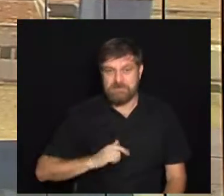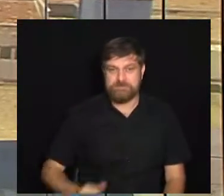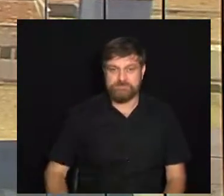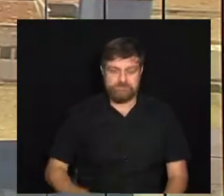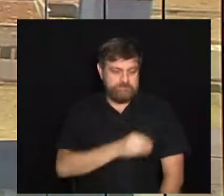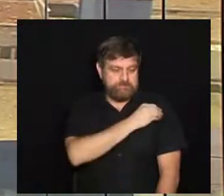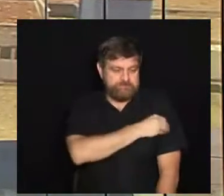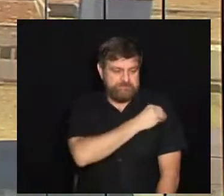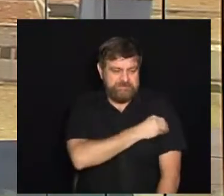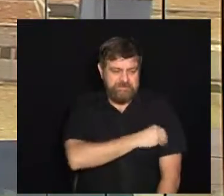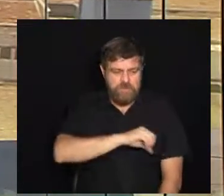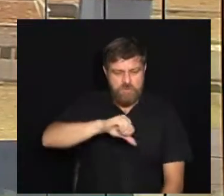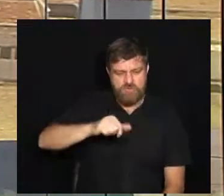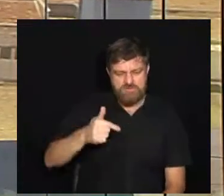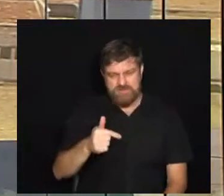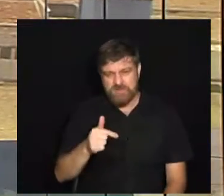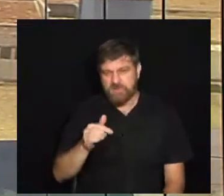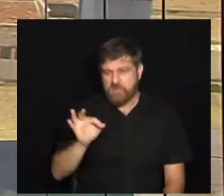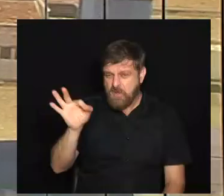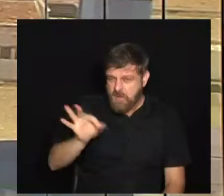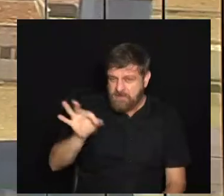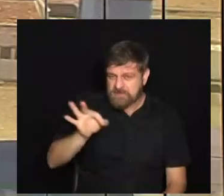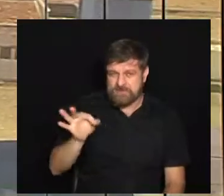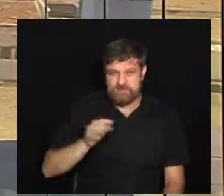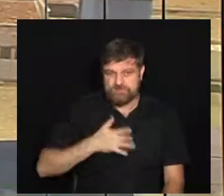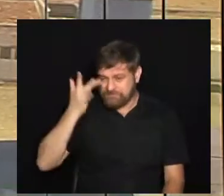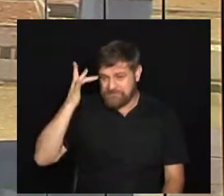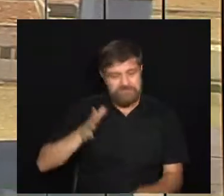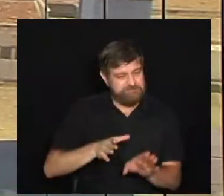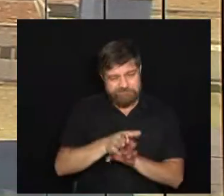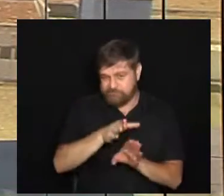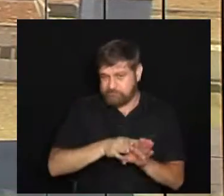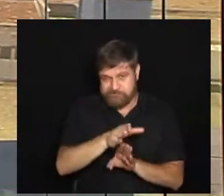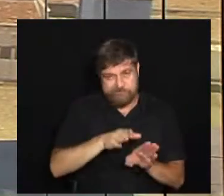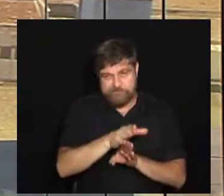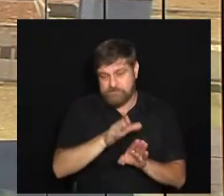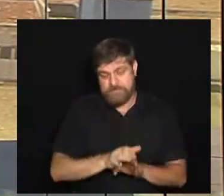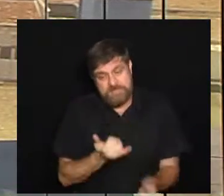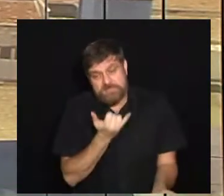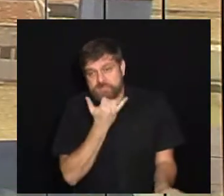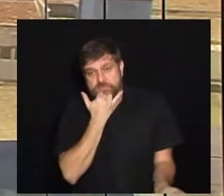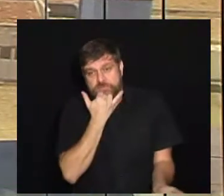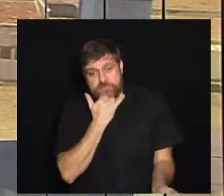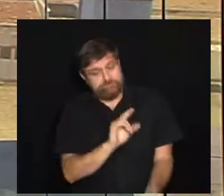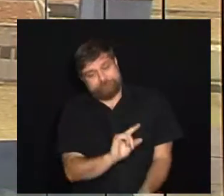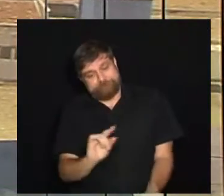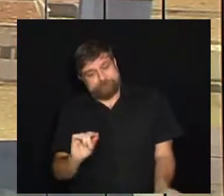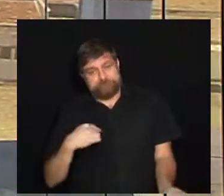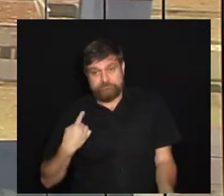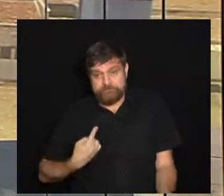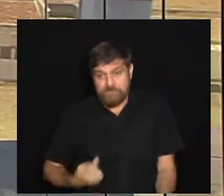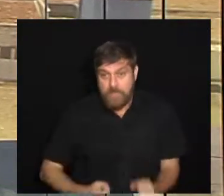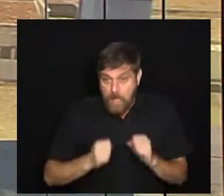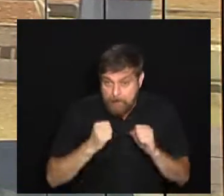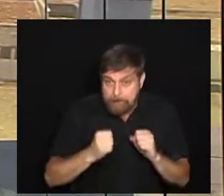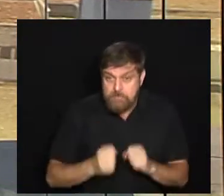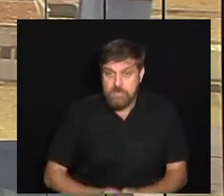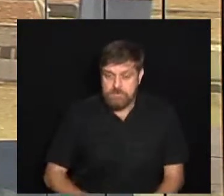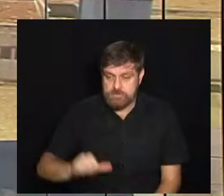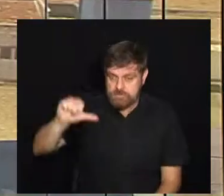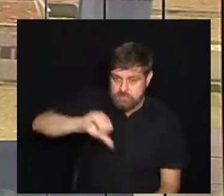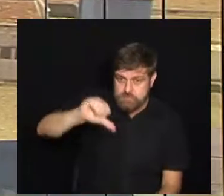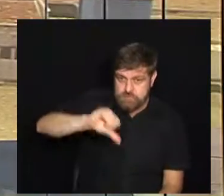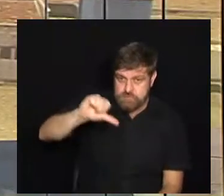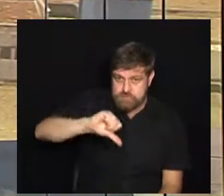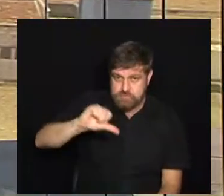diluição de álcool 92 para virar álcool 70 eu nem sei te orientar nesse sentido você me desculpa tá mas de fato que você pode diluir o